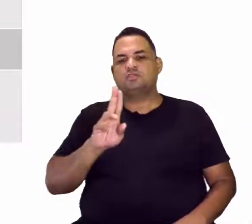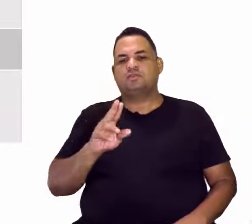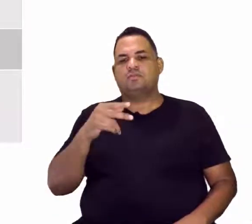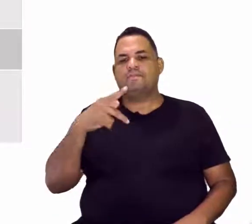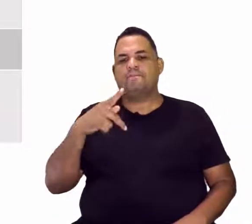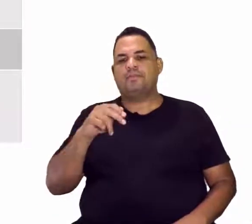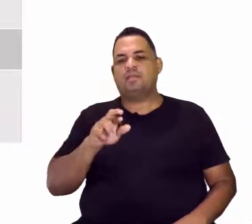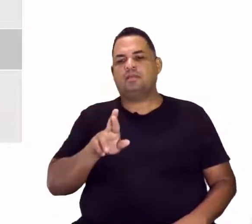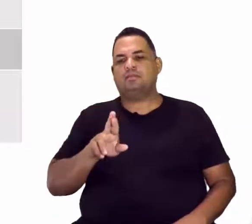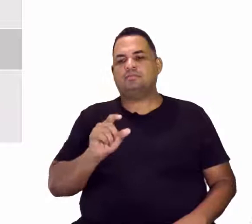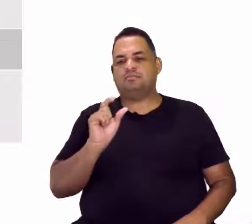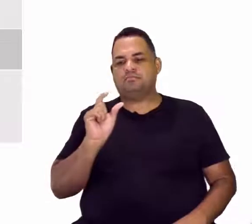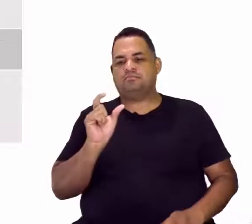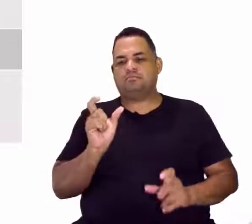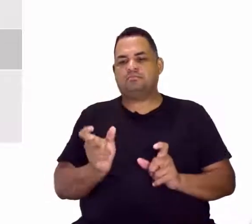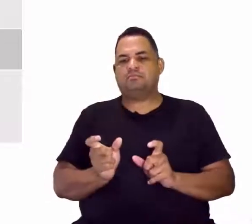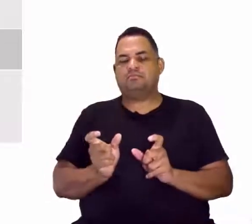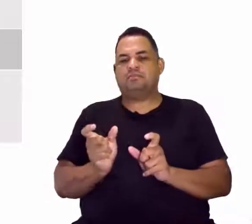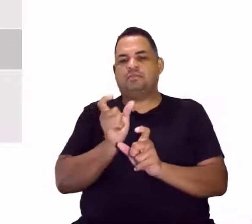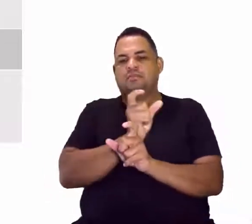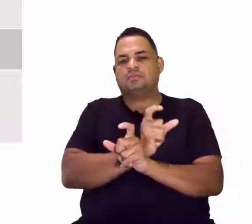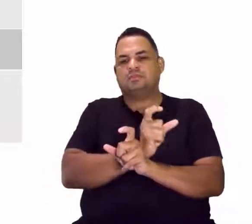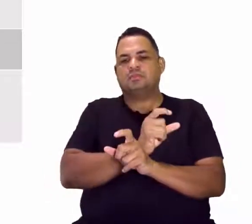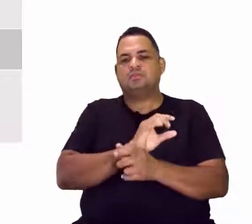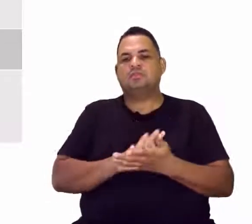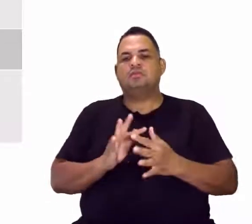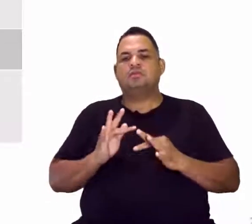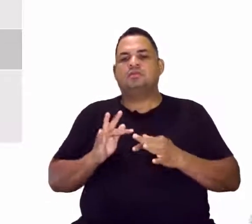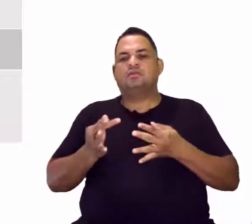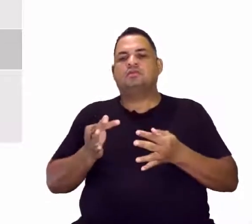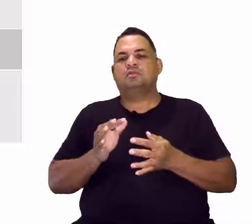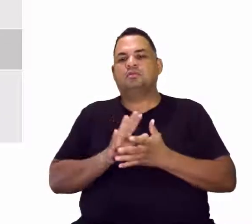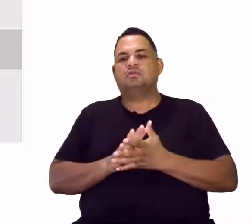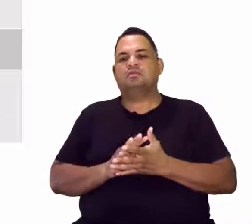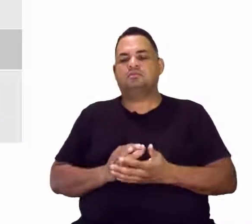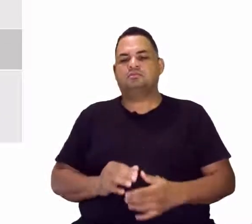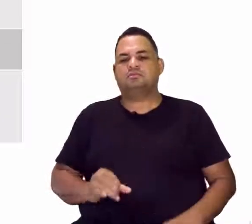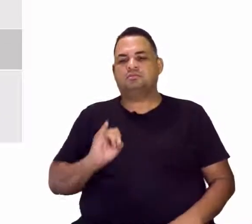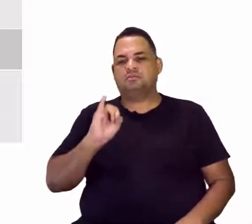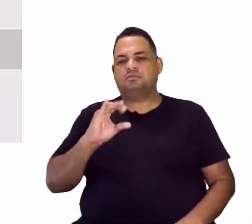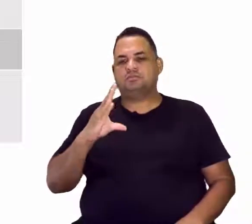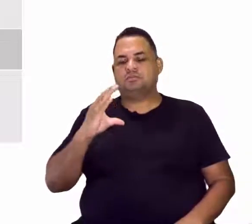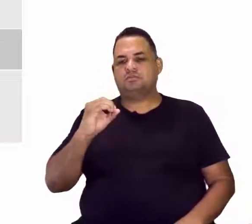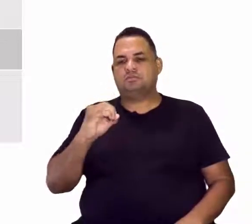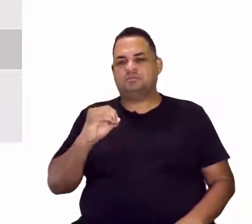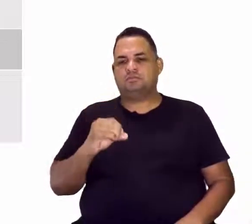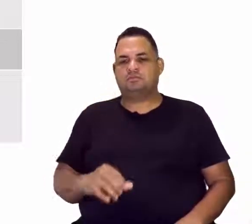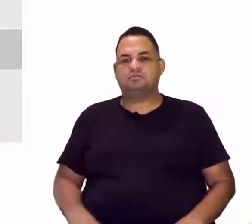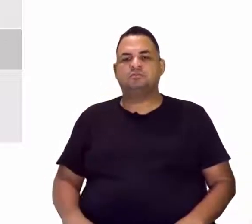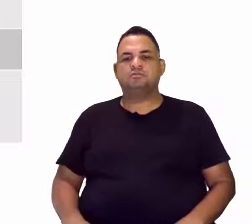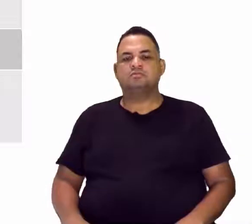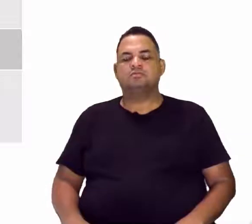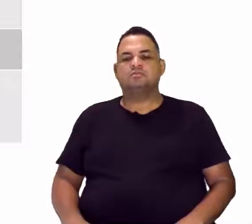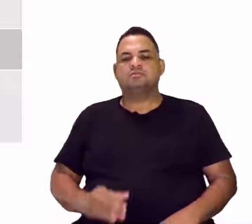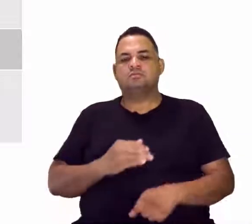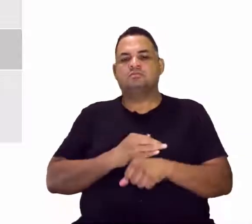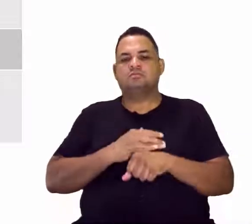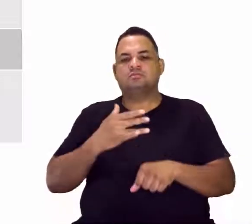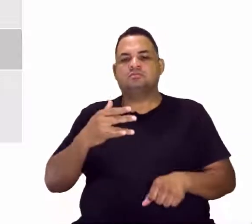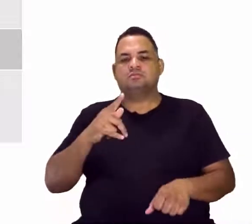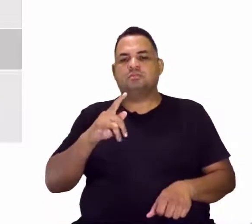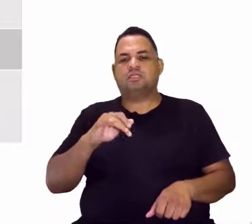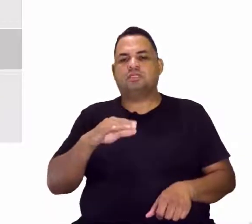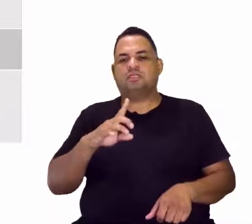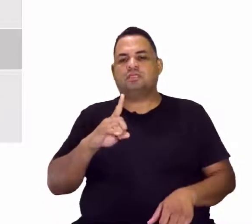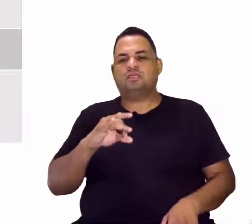vendo? Prefixo per. E qual é a terminação? Ico. Então vai ficar ácido